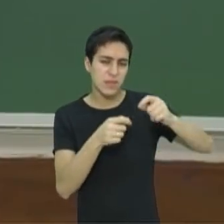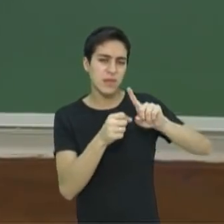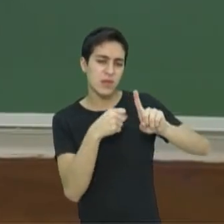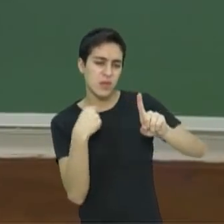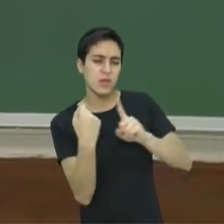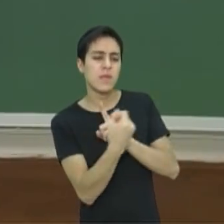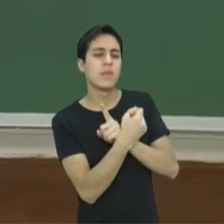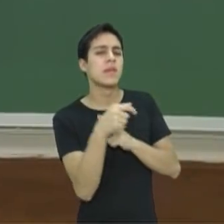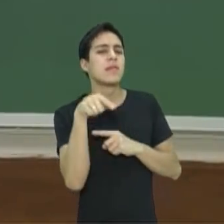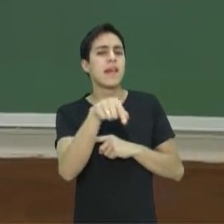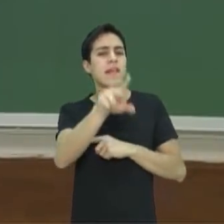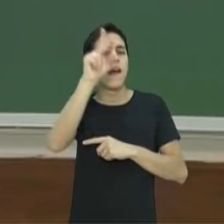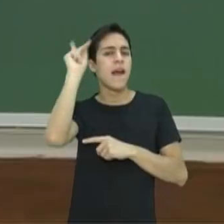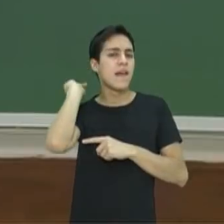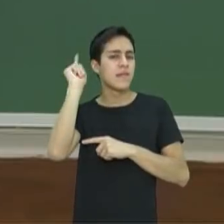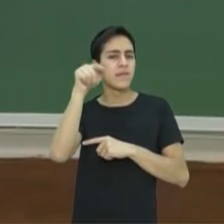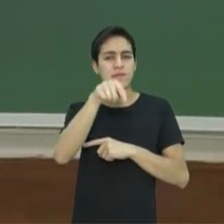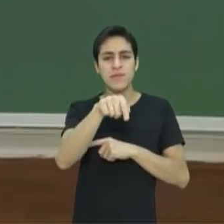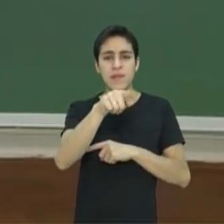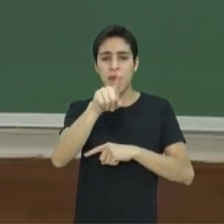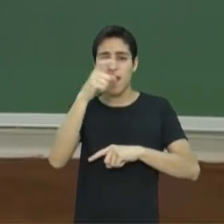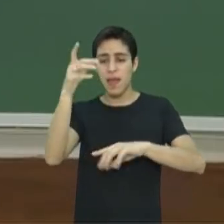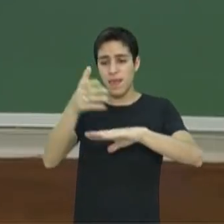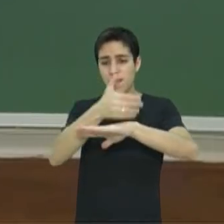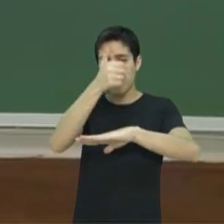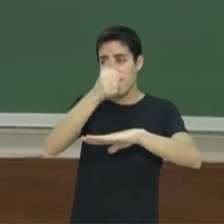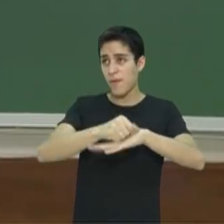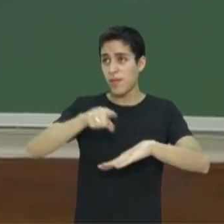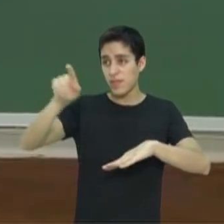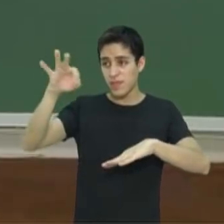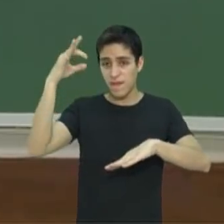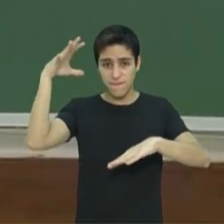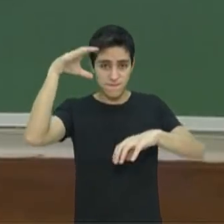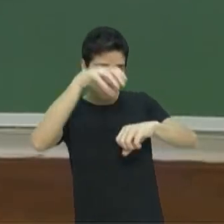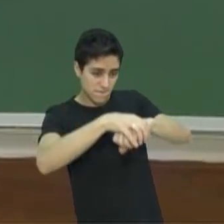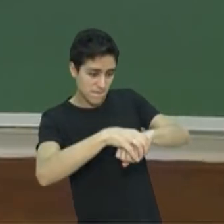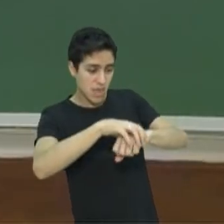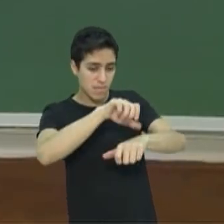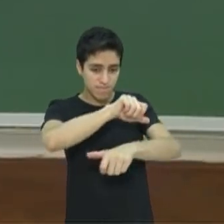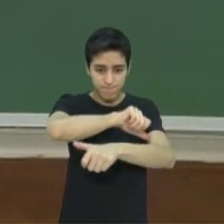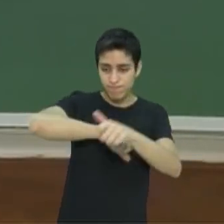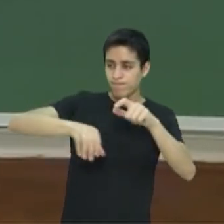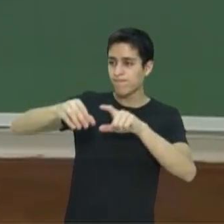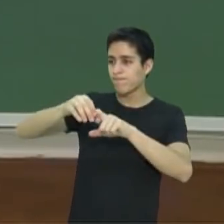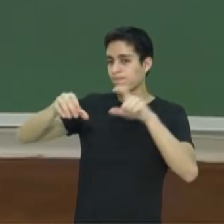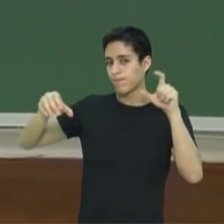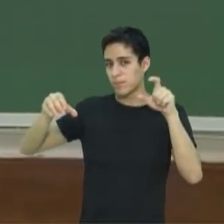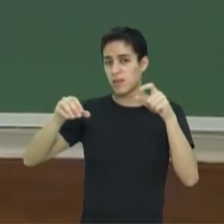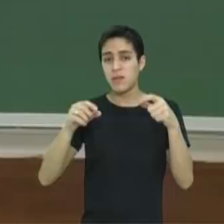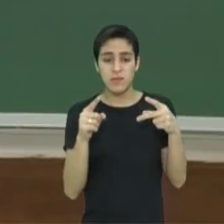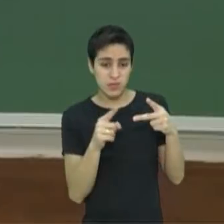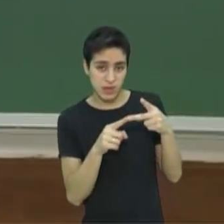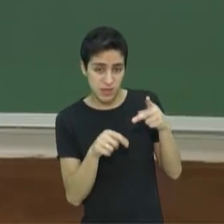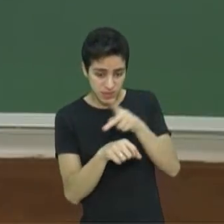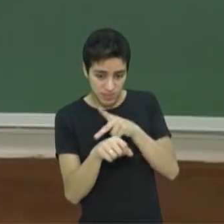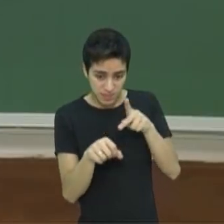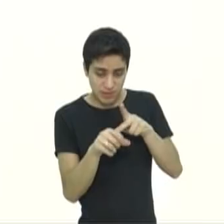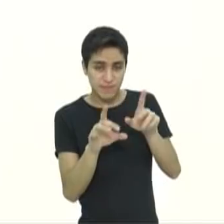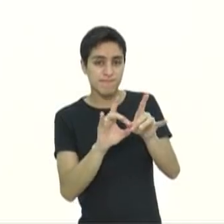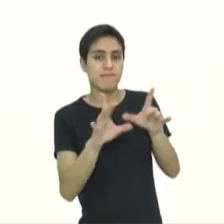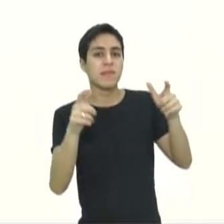sociais dessa antiga colônia da França, que se tornou o segundo país a se tornar independente em toda a América.